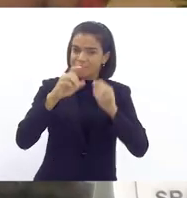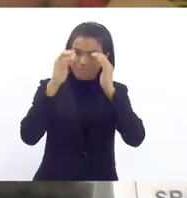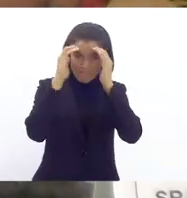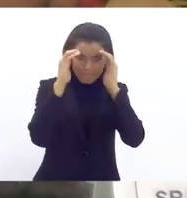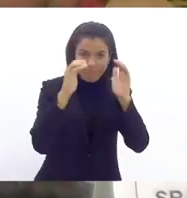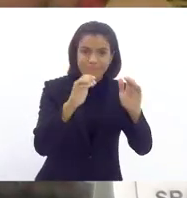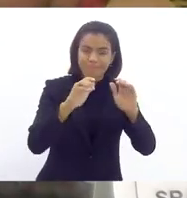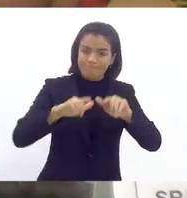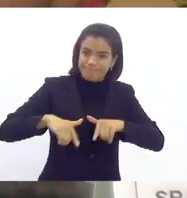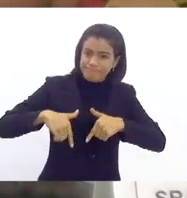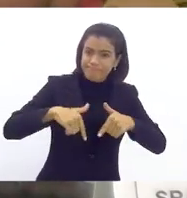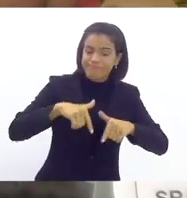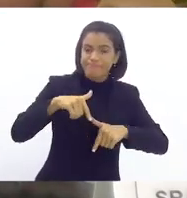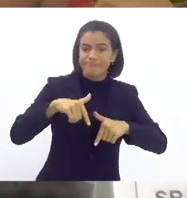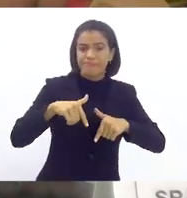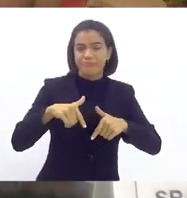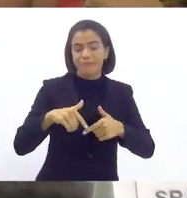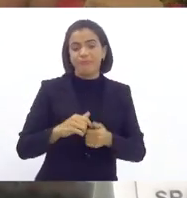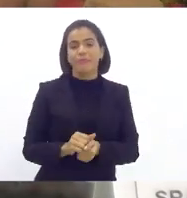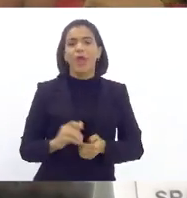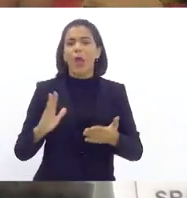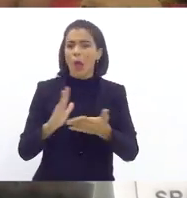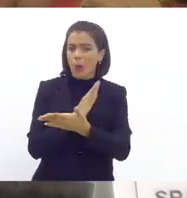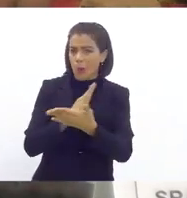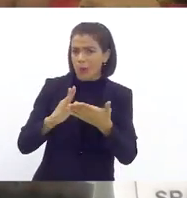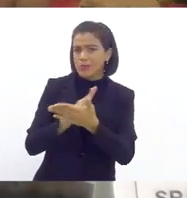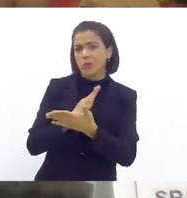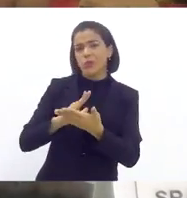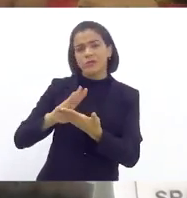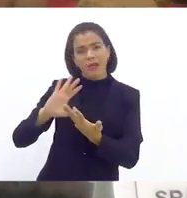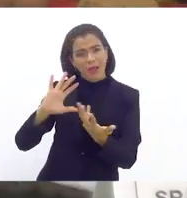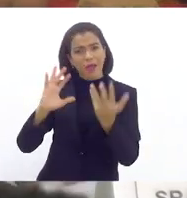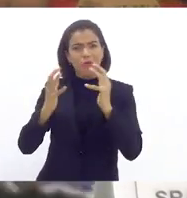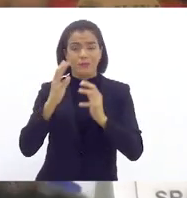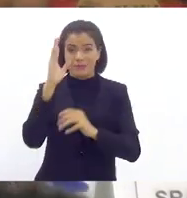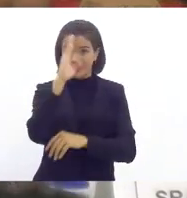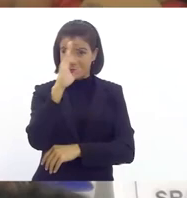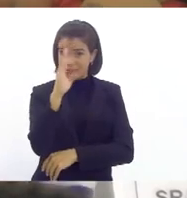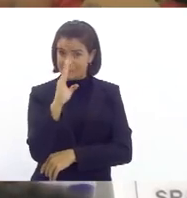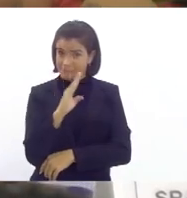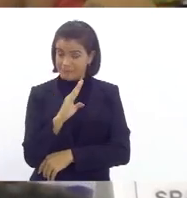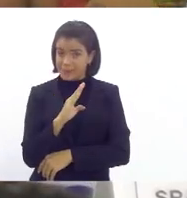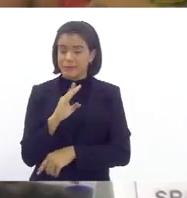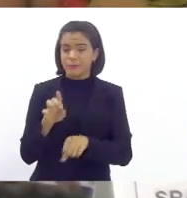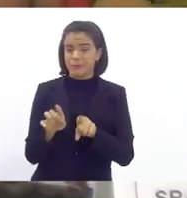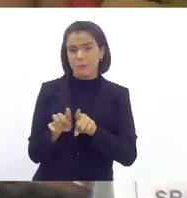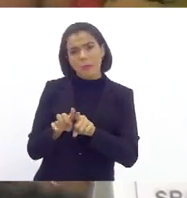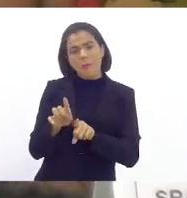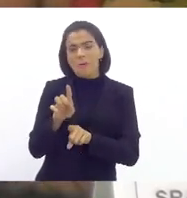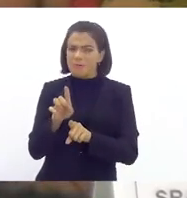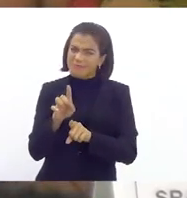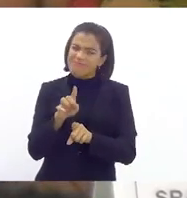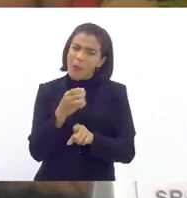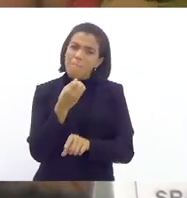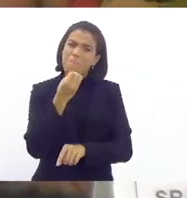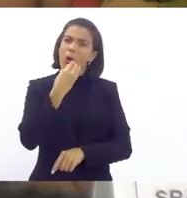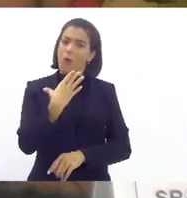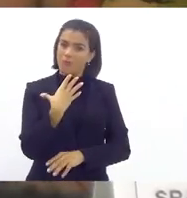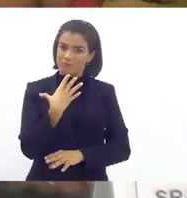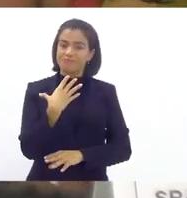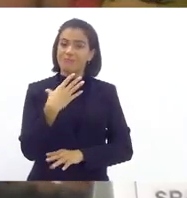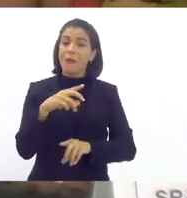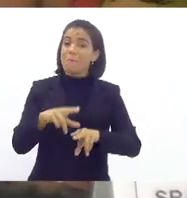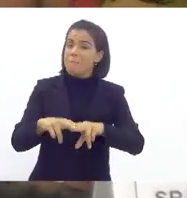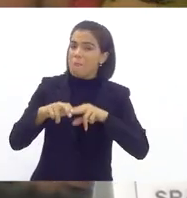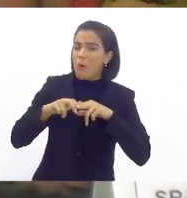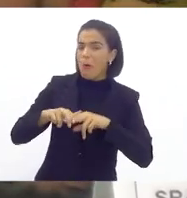totalidade, algumas coisas aconteceram no Brasil e tem acontecido, o que tem sido muito bom, mas, por conta ainda